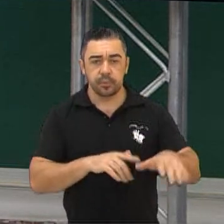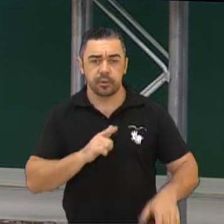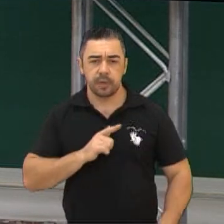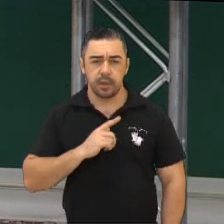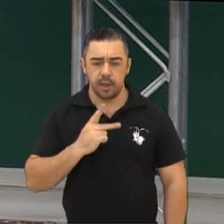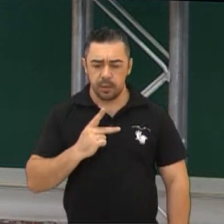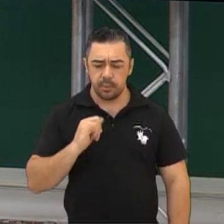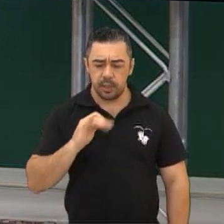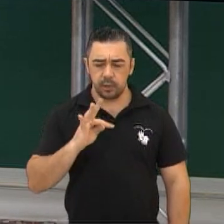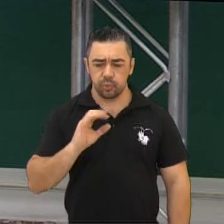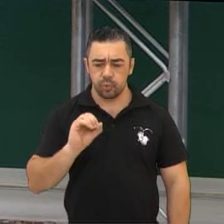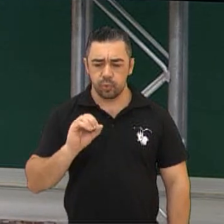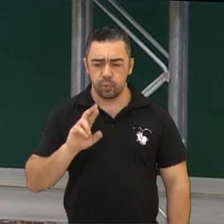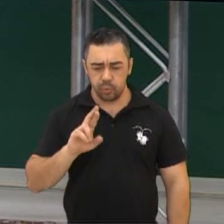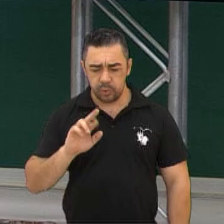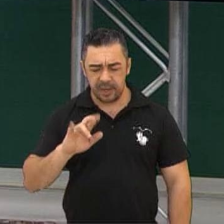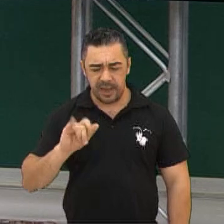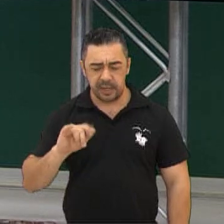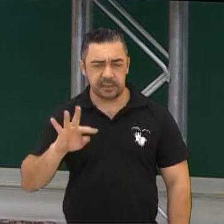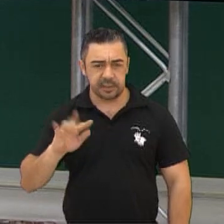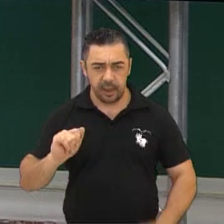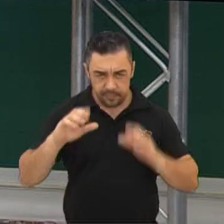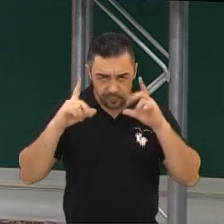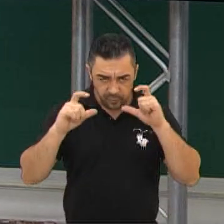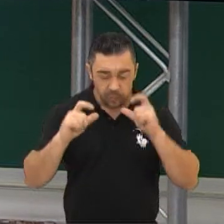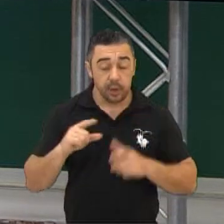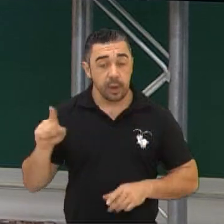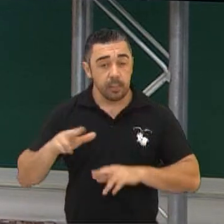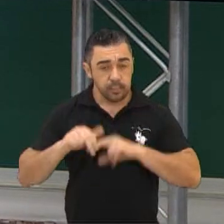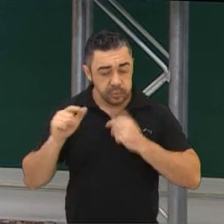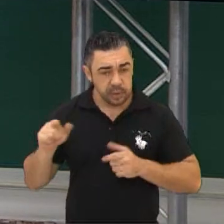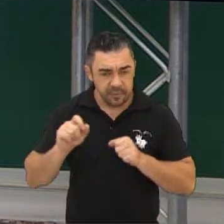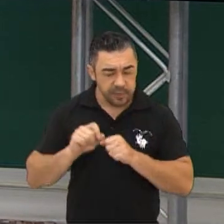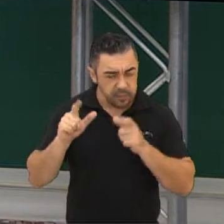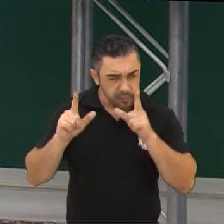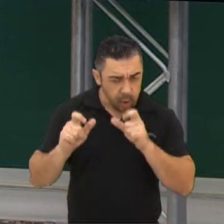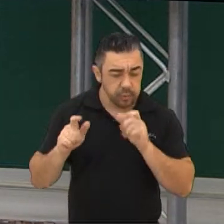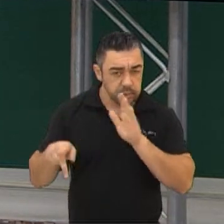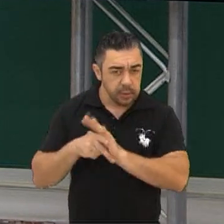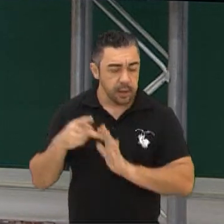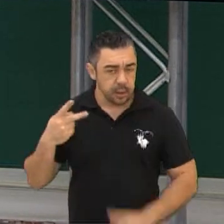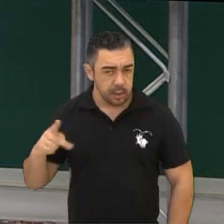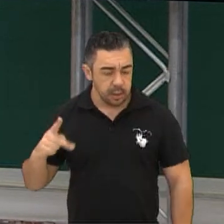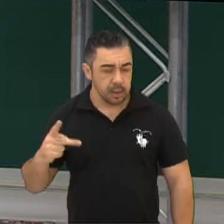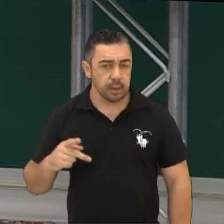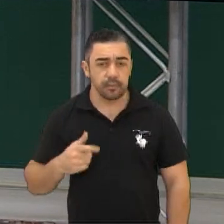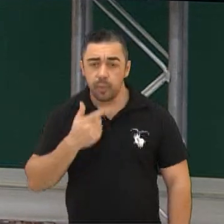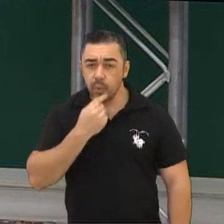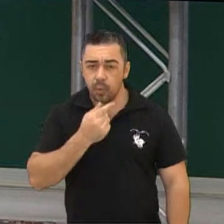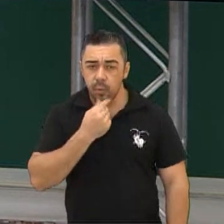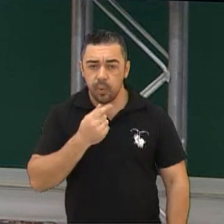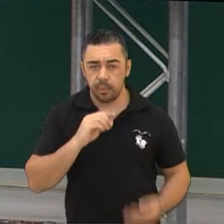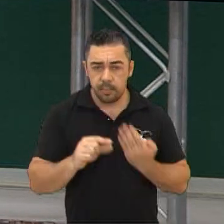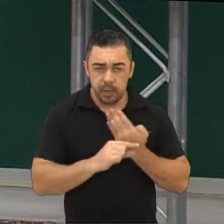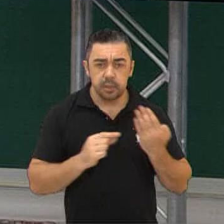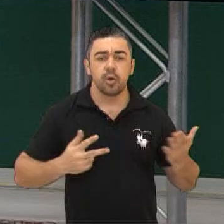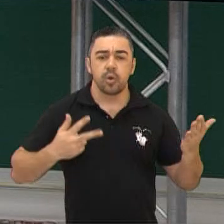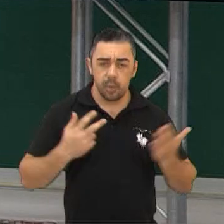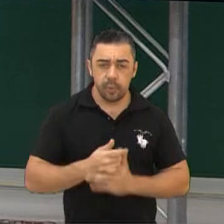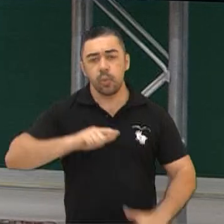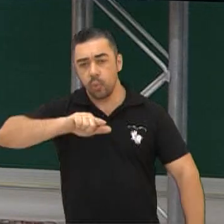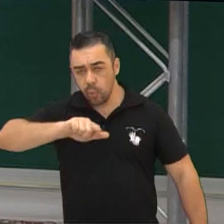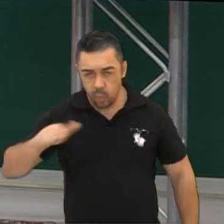que vocês já estudaram também, ele fez uma foto, por isso que nós temos o conhecimento dessa obra. E o que acontece? Duchamp simplesmente foi lá, comprou outro